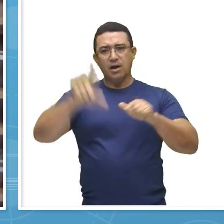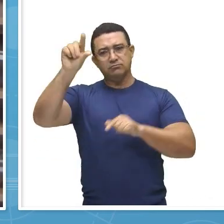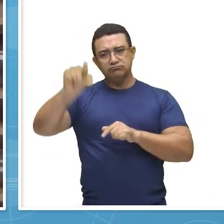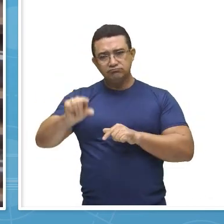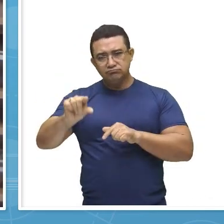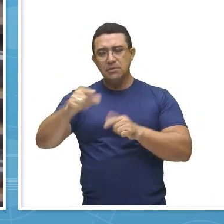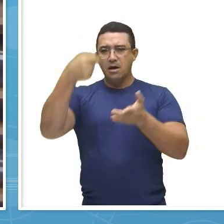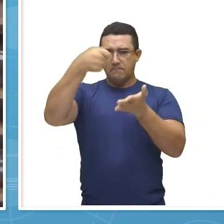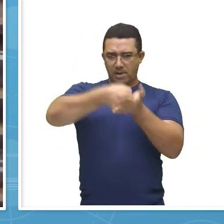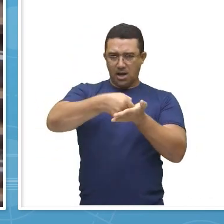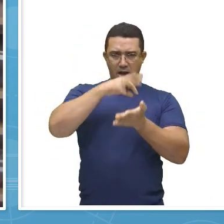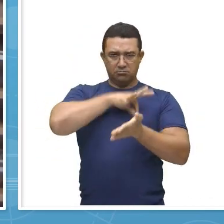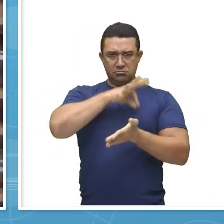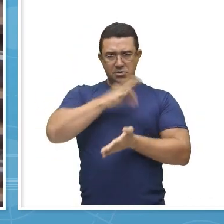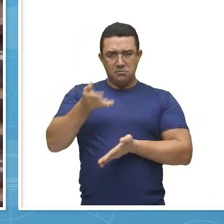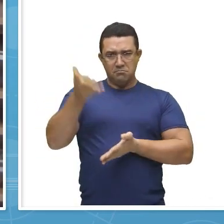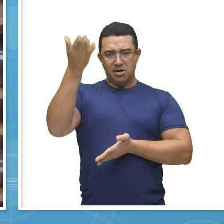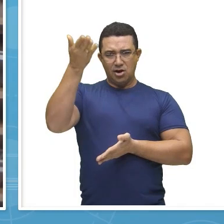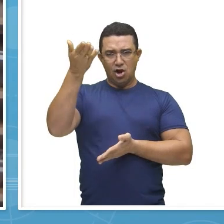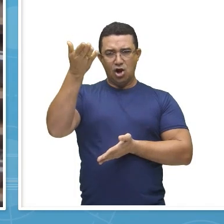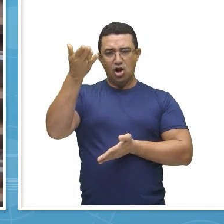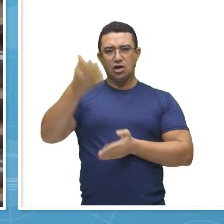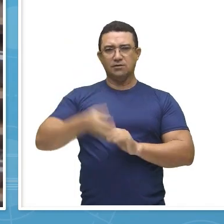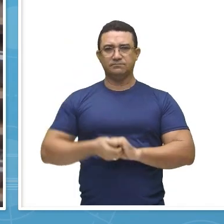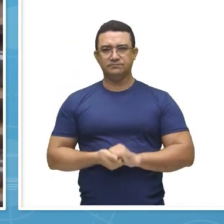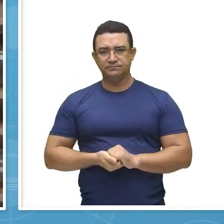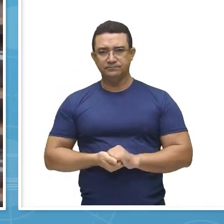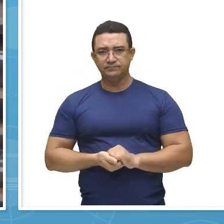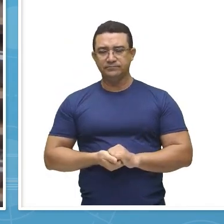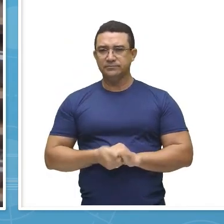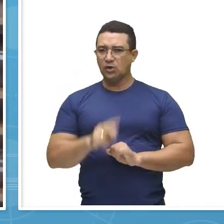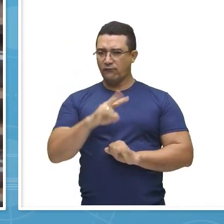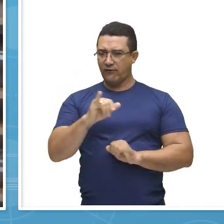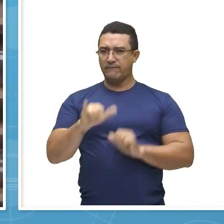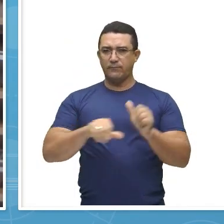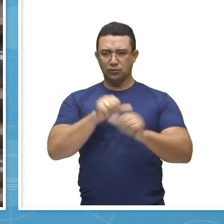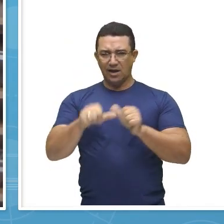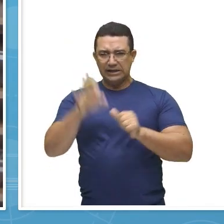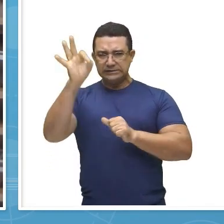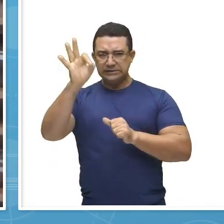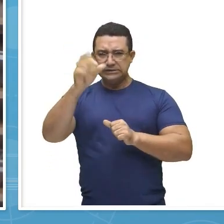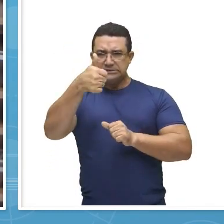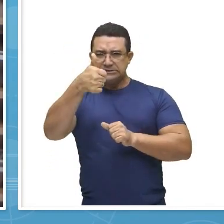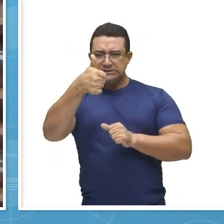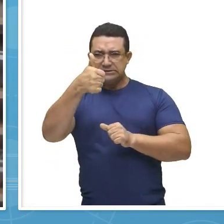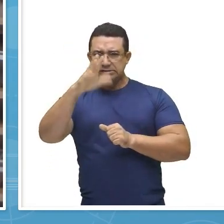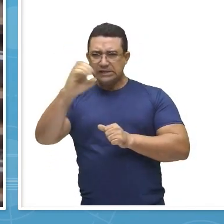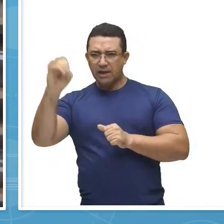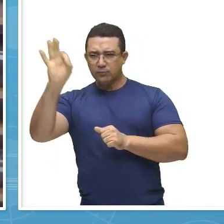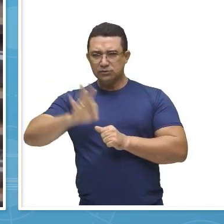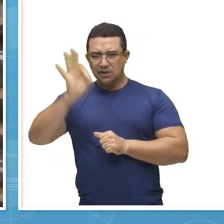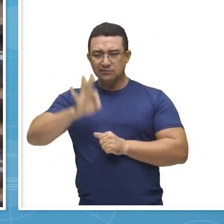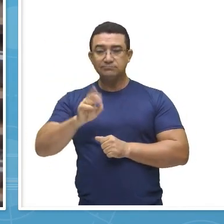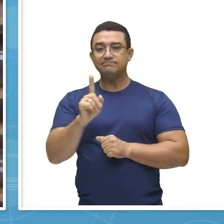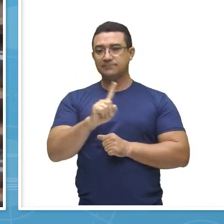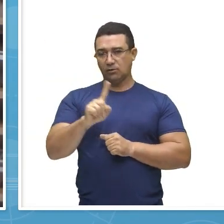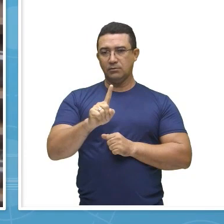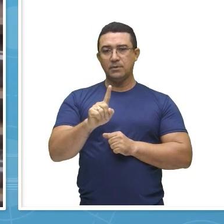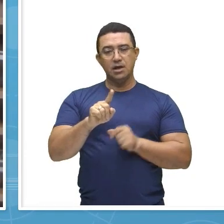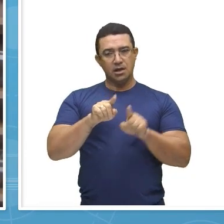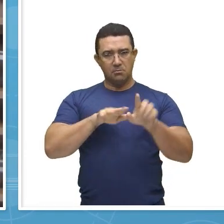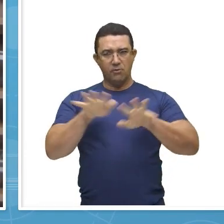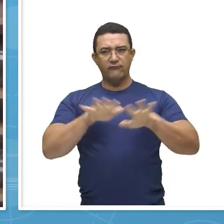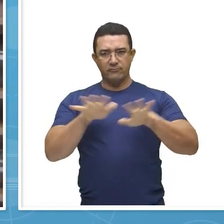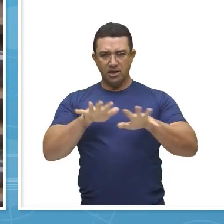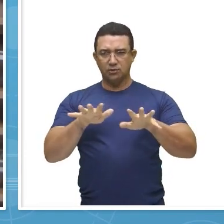maior aqui, melhorar uma assistência aqui, vai mudar 100%? Não, mas foi só através desse movimento que vão